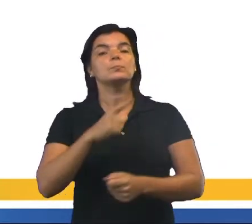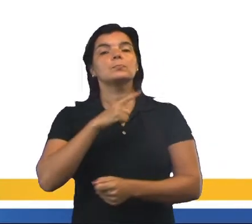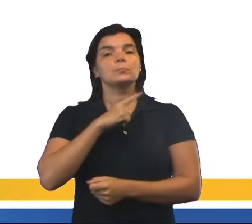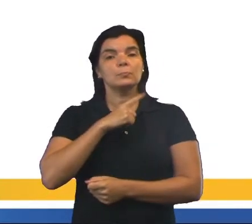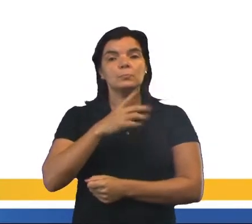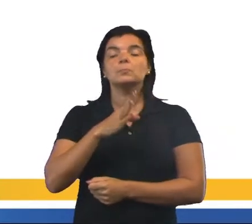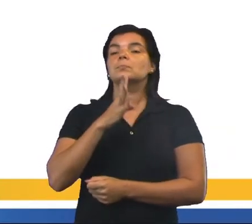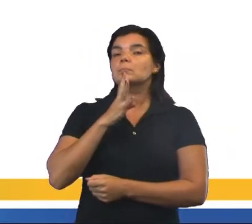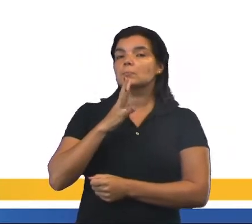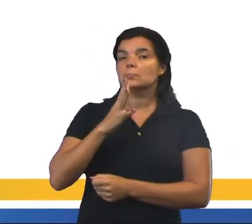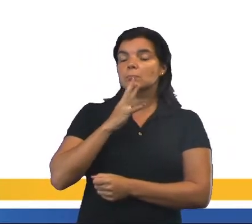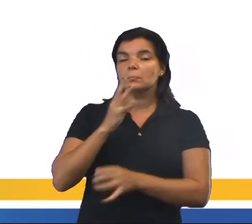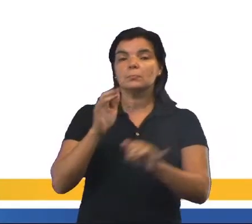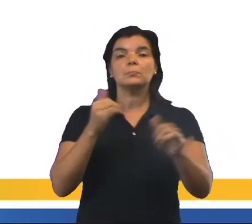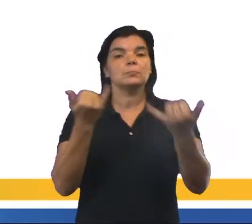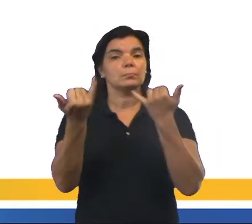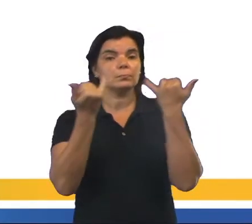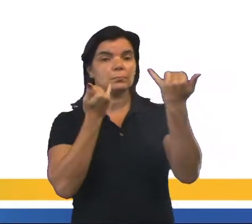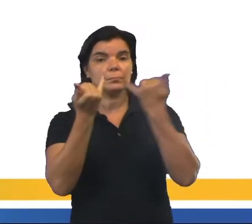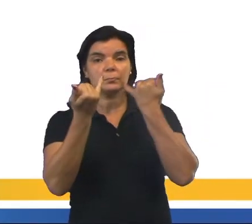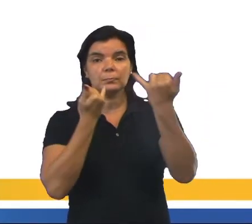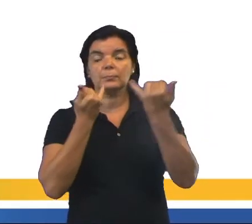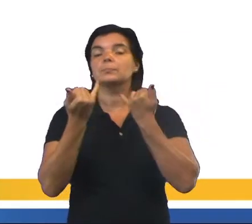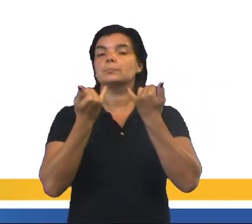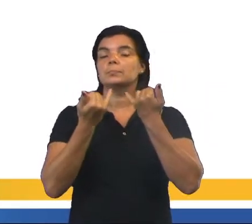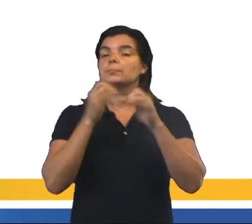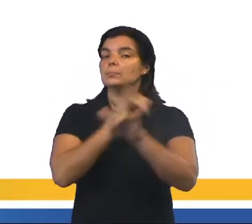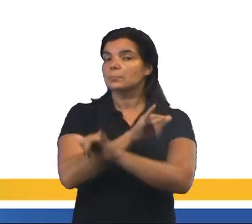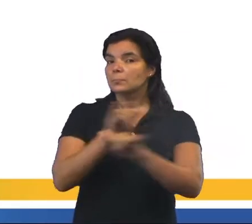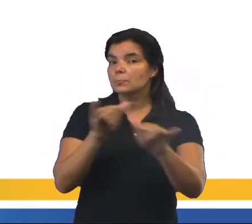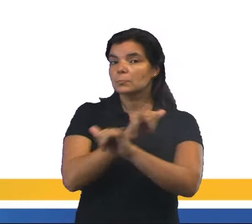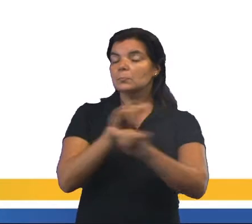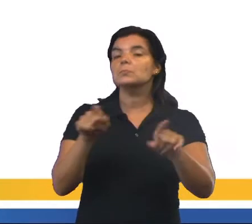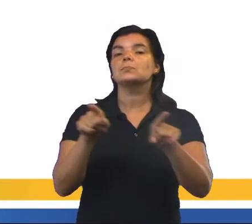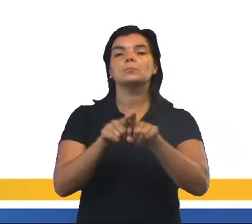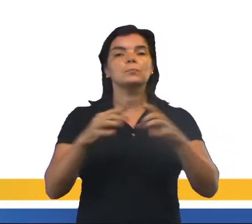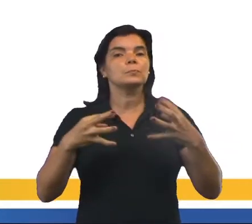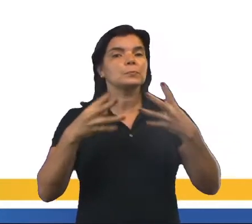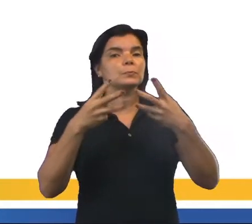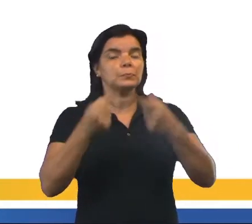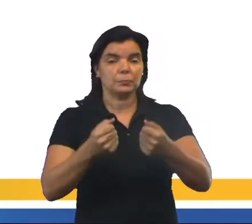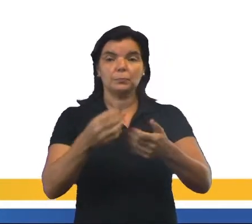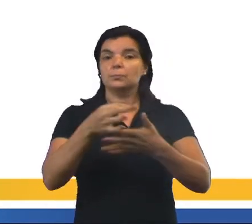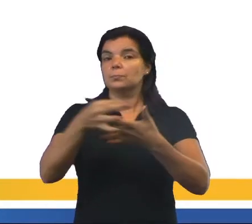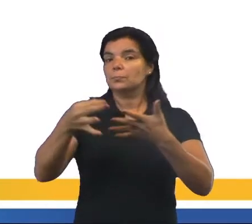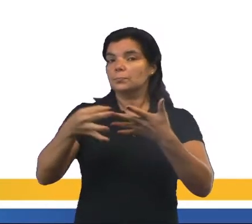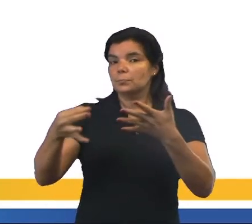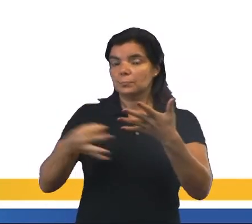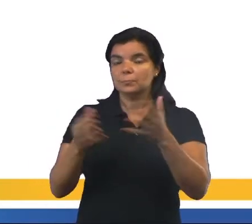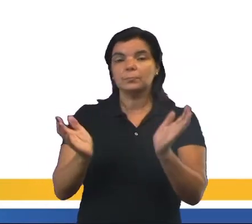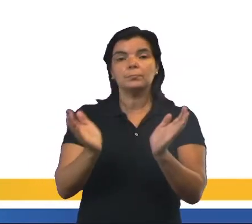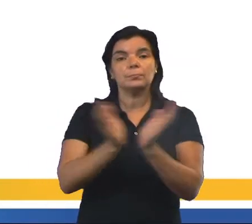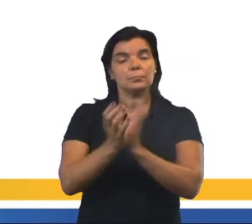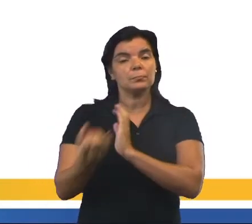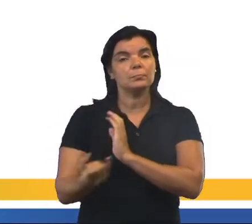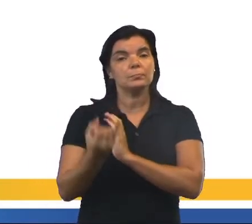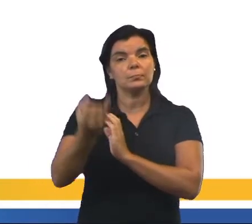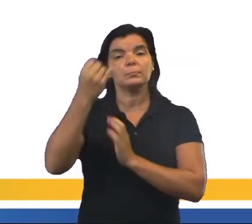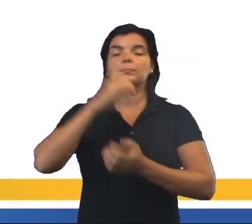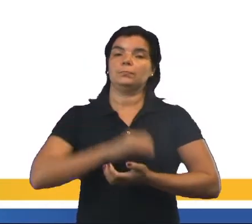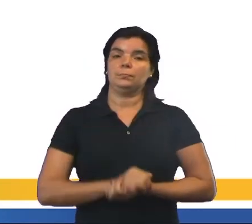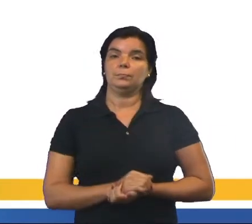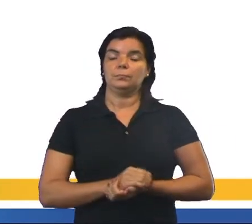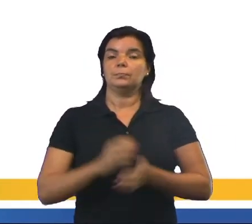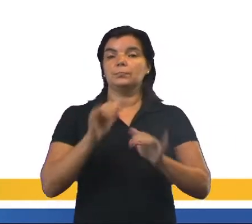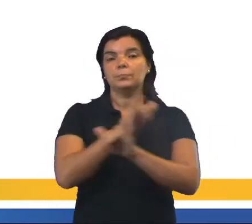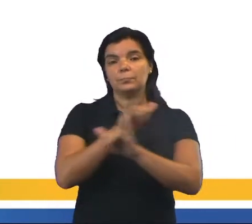tenham conhecimento dessas informações. A notícia abrange todas as áreas que são coletivamente importantes.